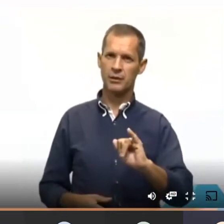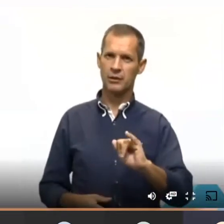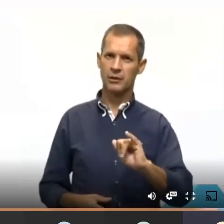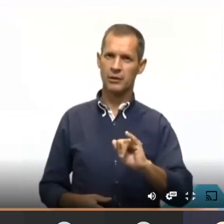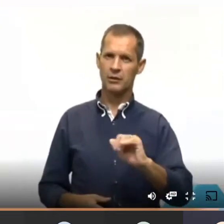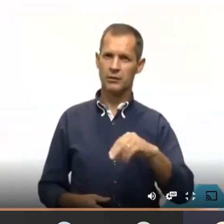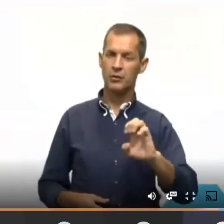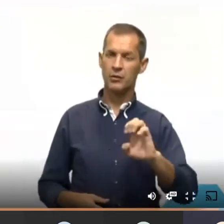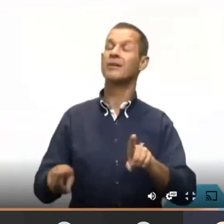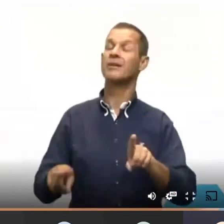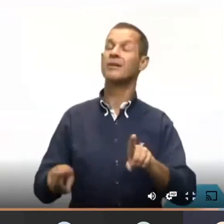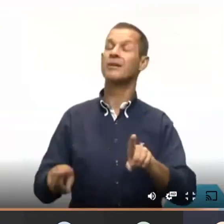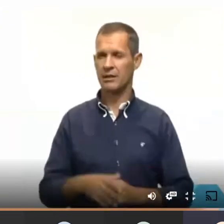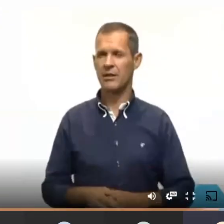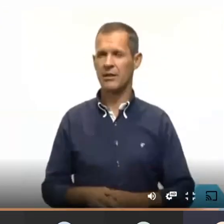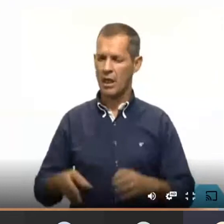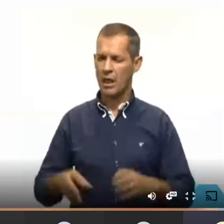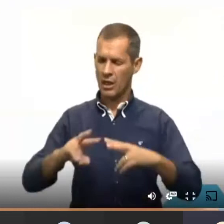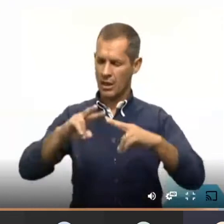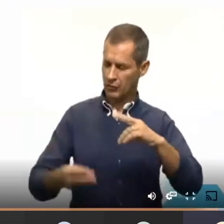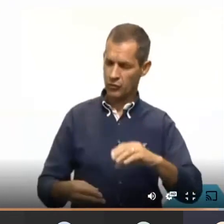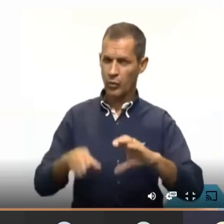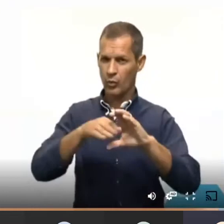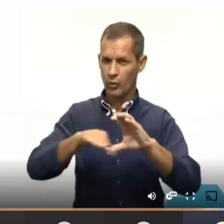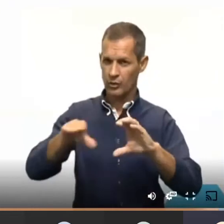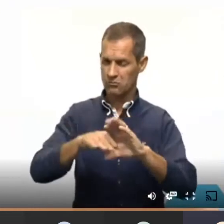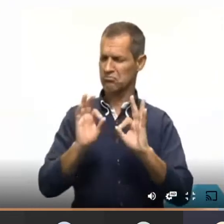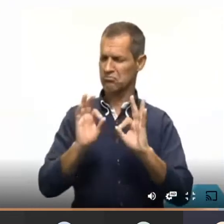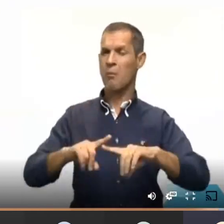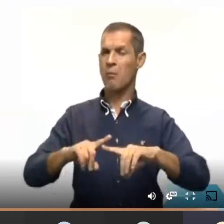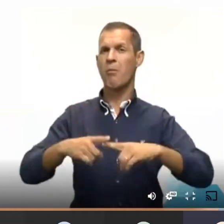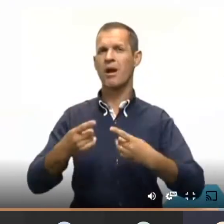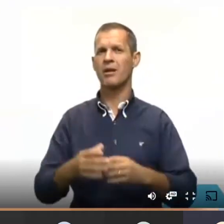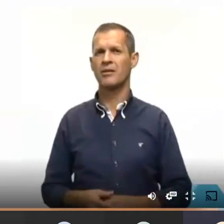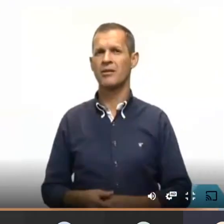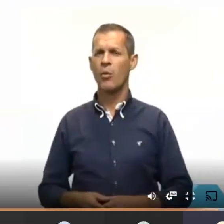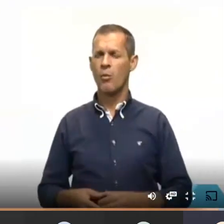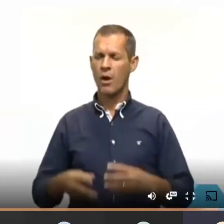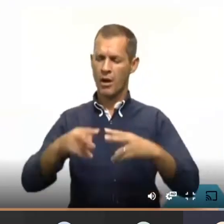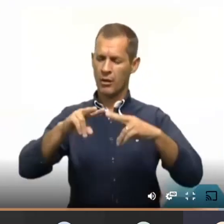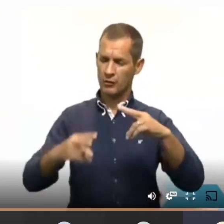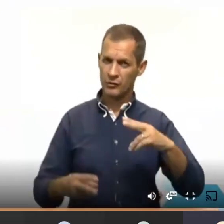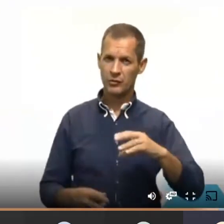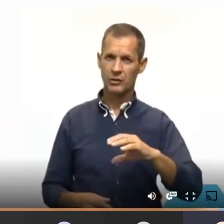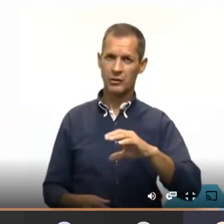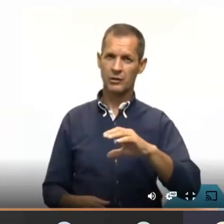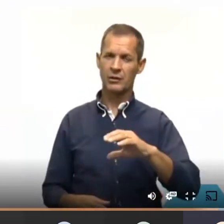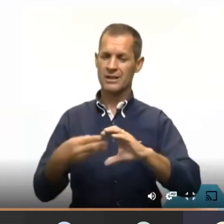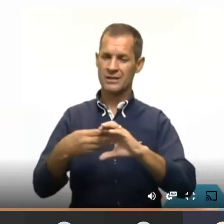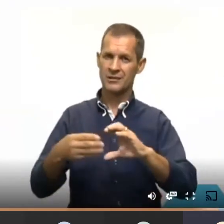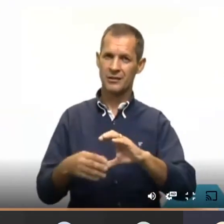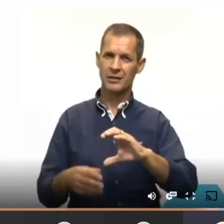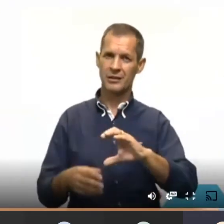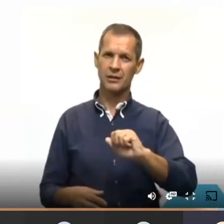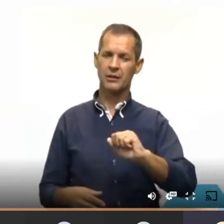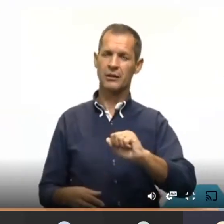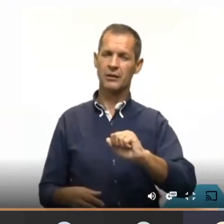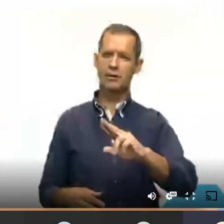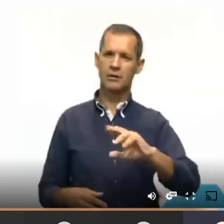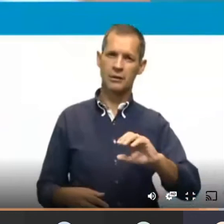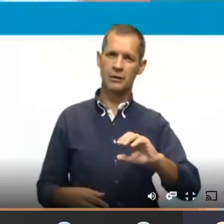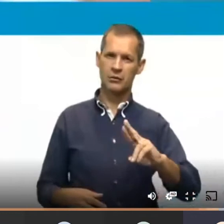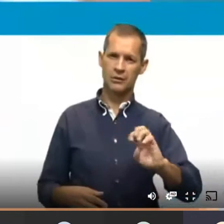cima, que ainda possui a estrutura da membrana intacta com uma estrutura de célula em